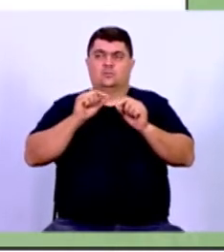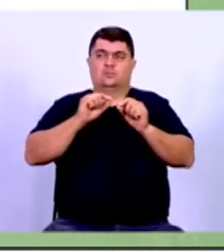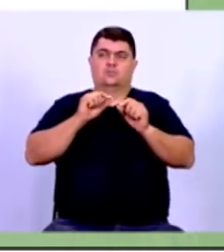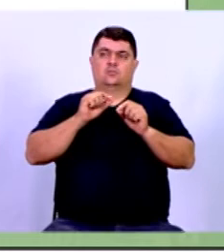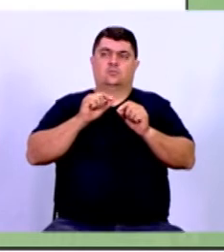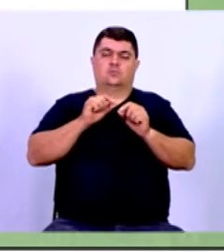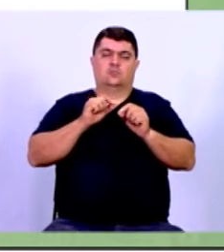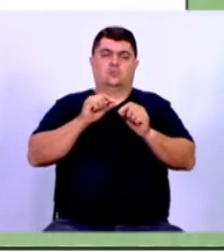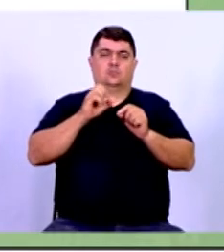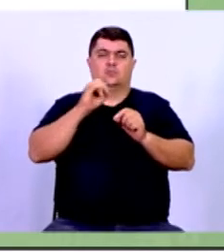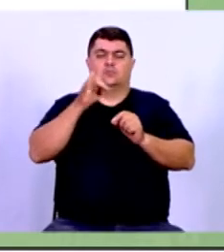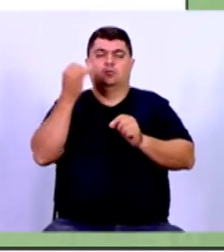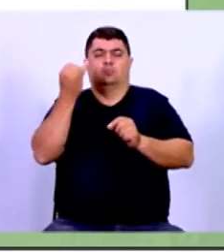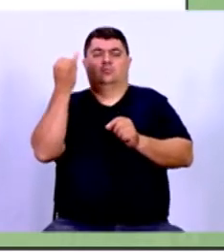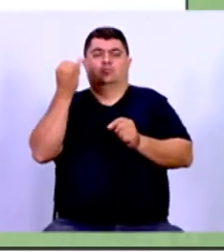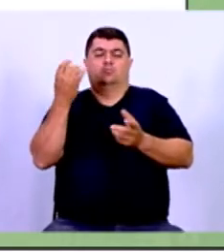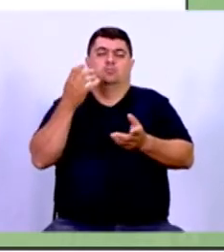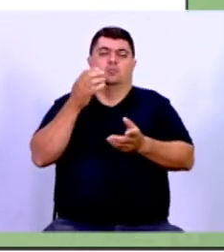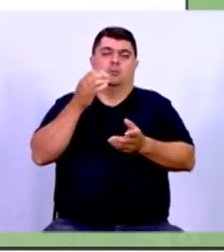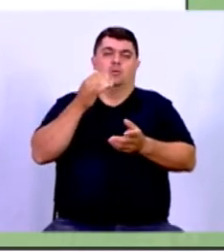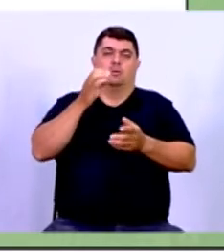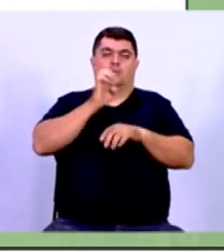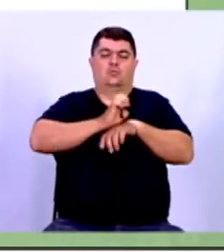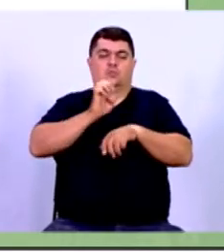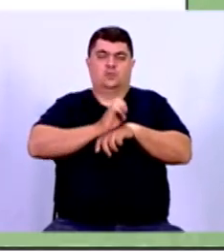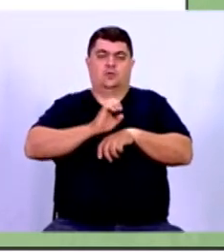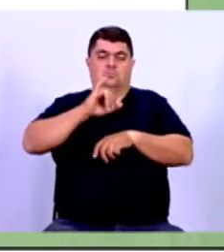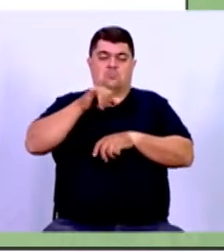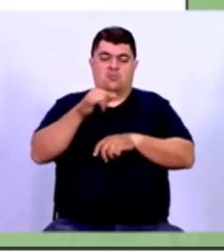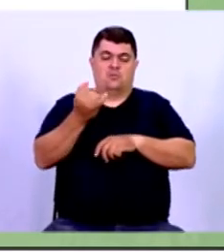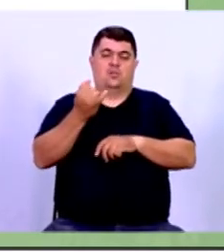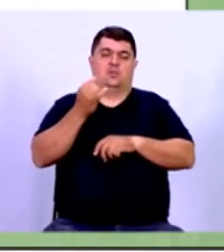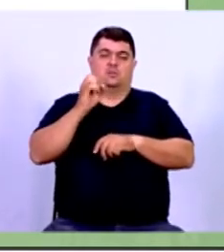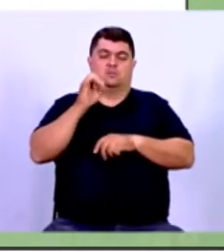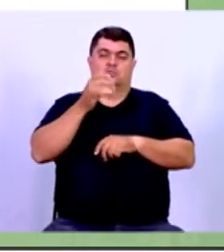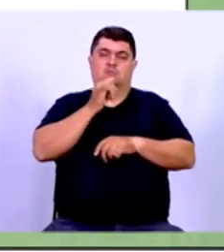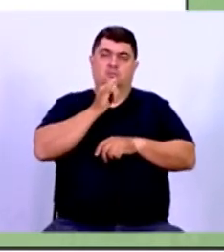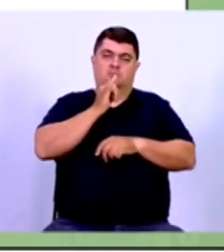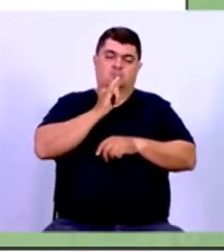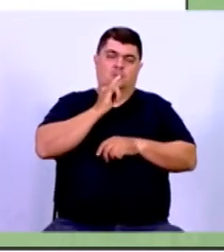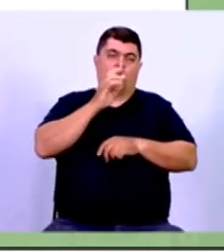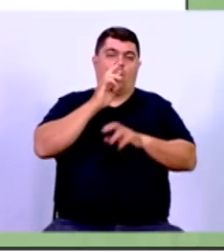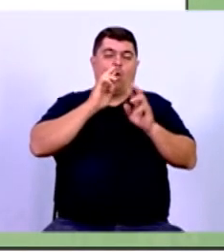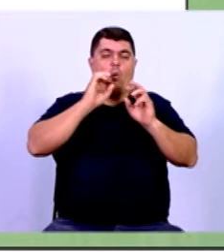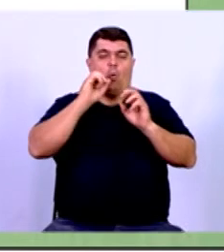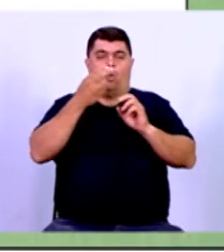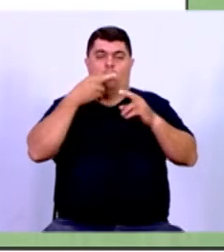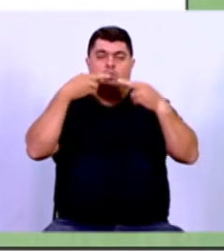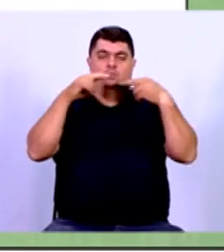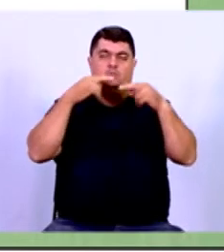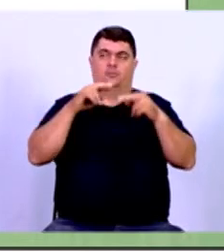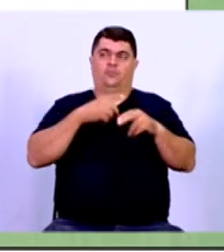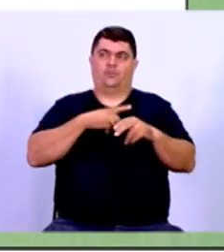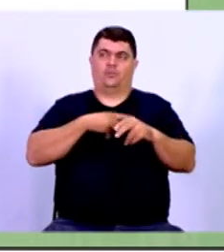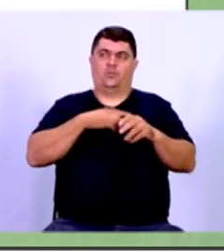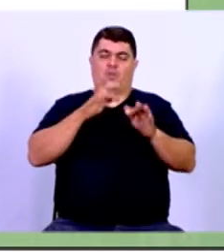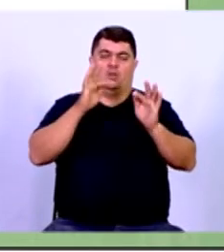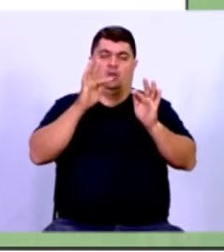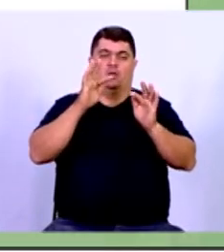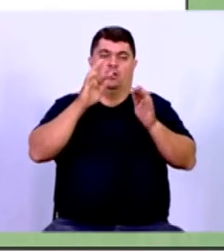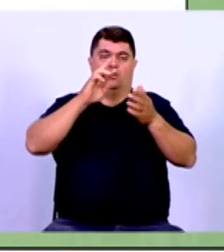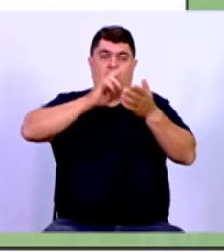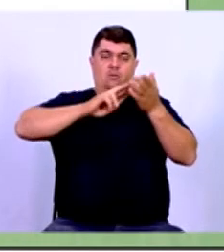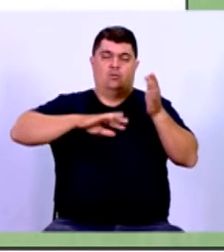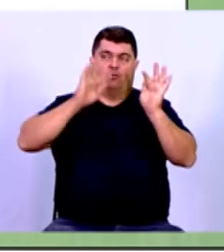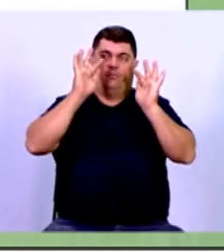sobre o estágio, se está sendo de fato útil, se está sendo aplicado ou alguma reclamação. E o relatório final,